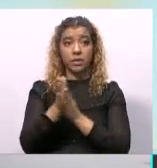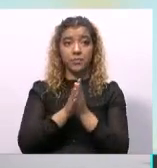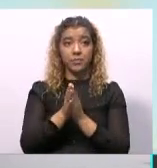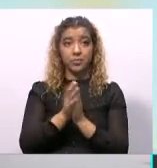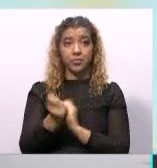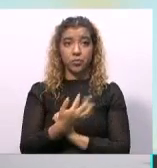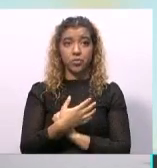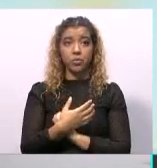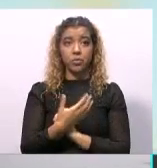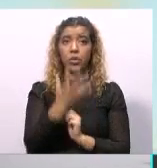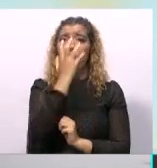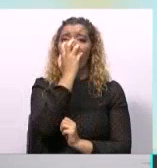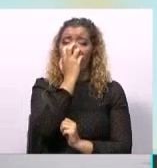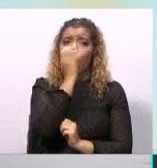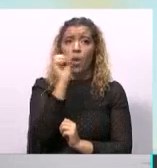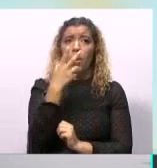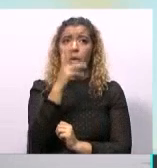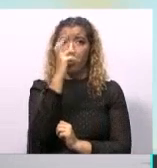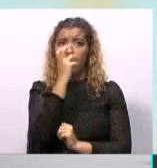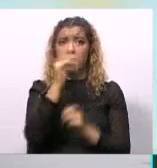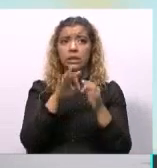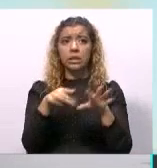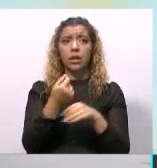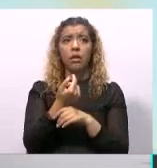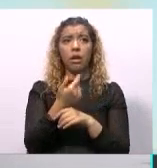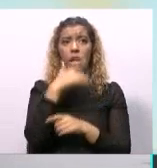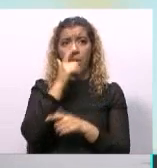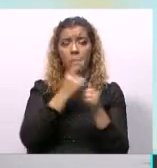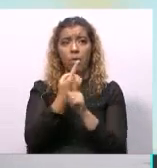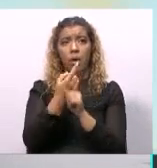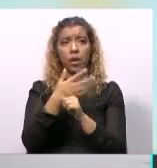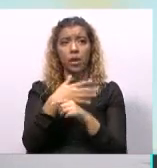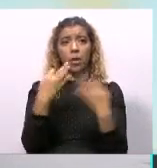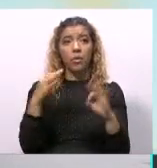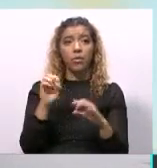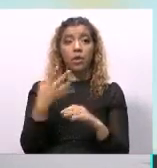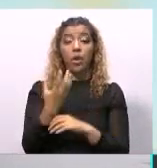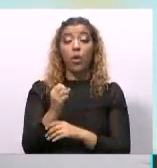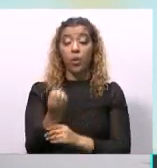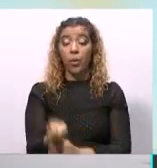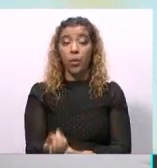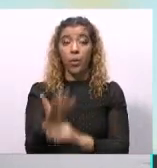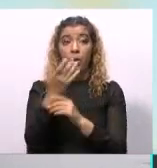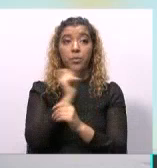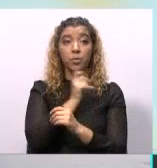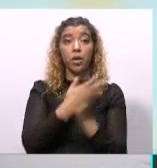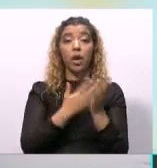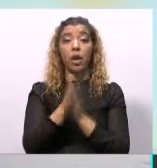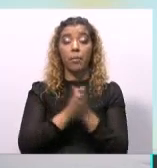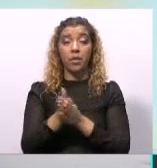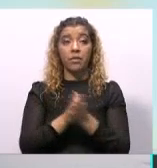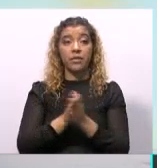que de facto acho que toda a gente se recorda de há uns anos atrás utilizavam-se imenso, e podemos utilizar o óleo essencial de eucalipto. E isto é